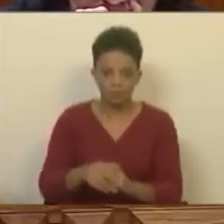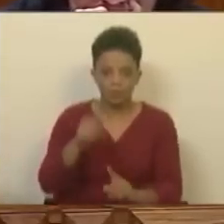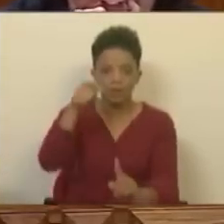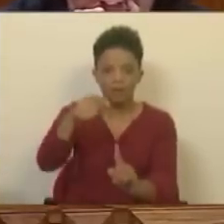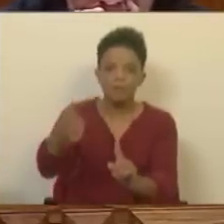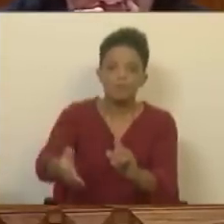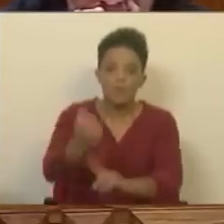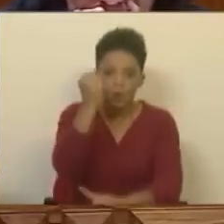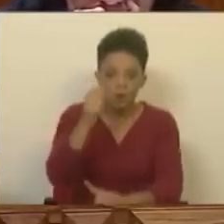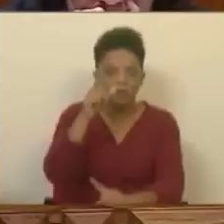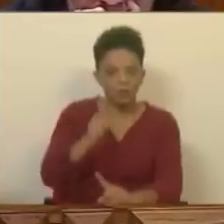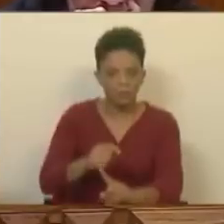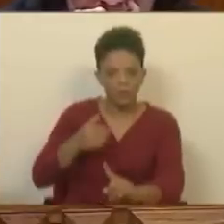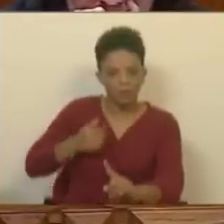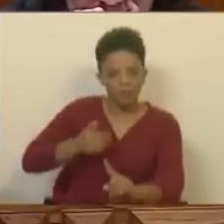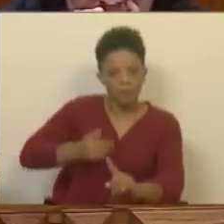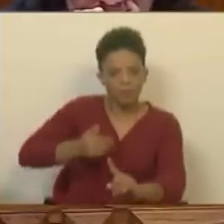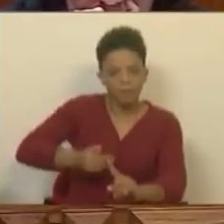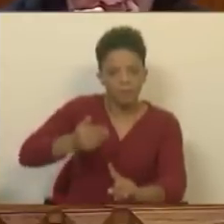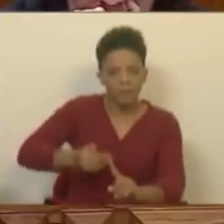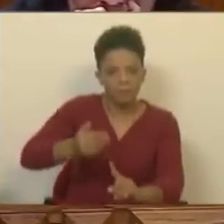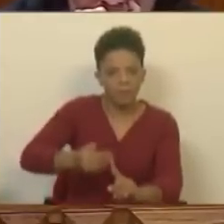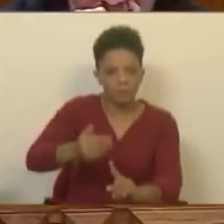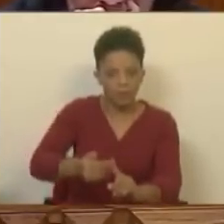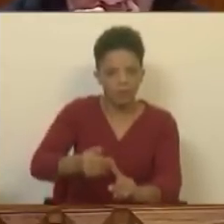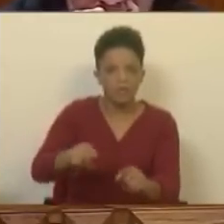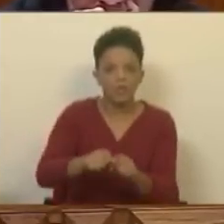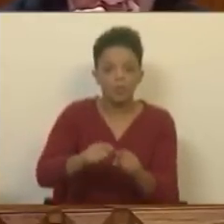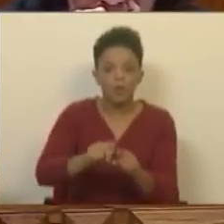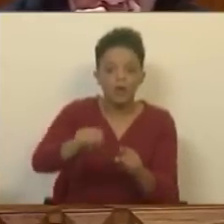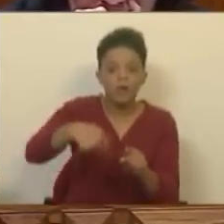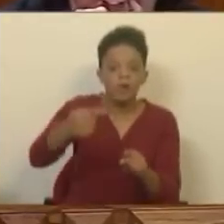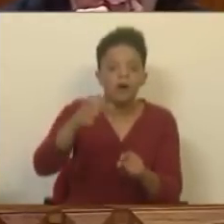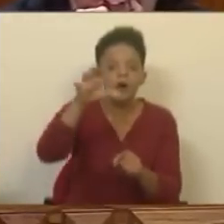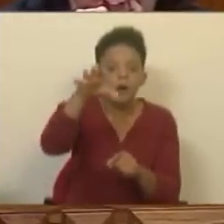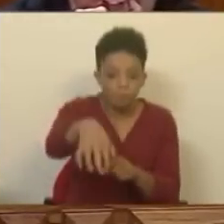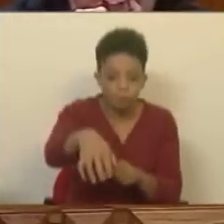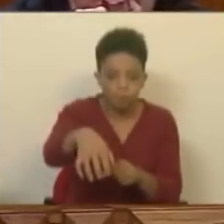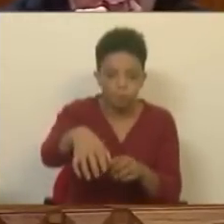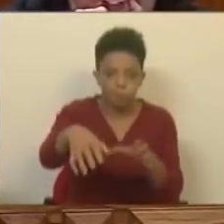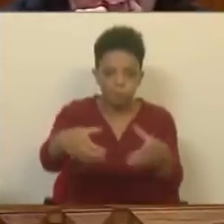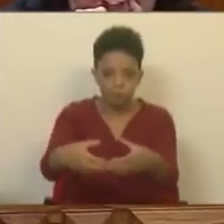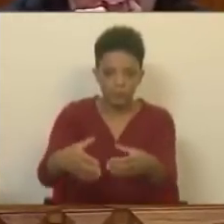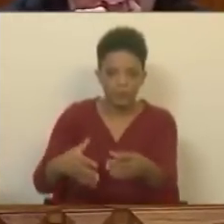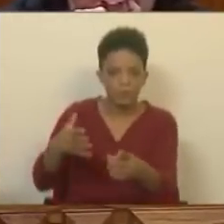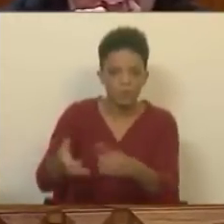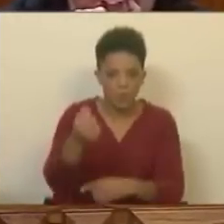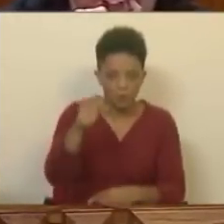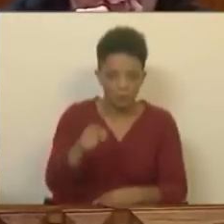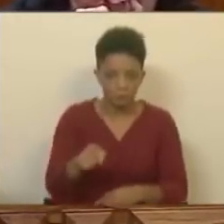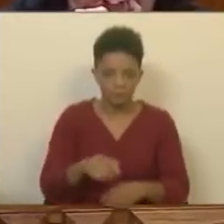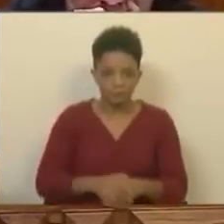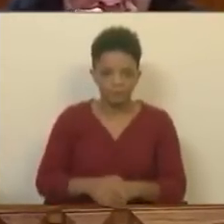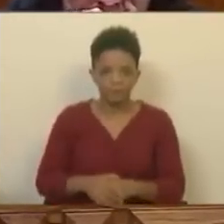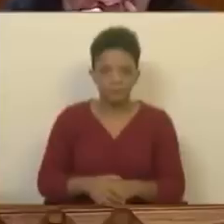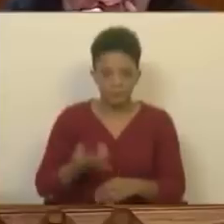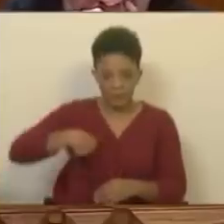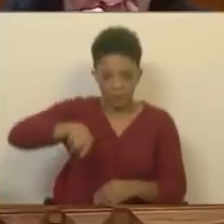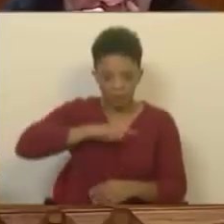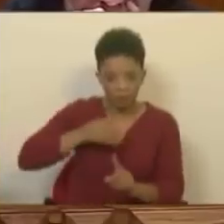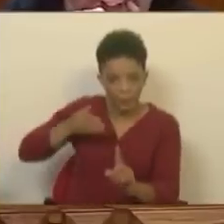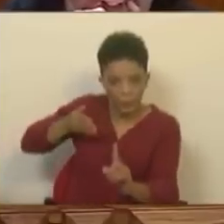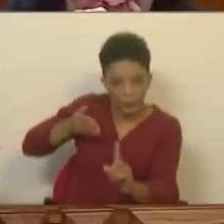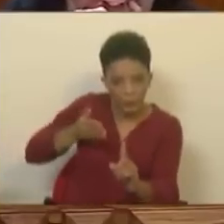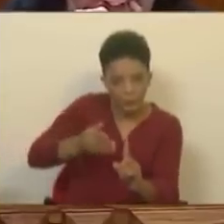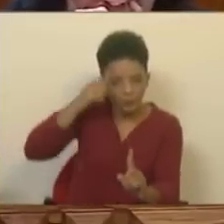só a meta mas se aproximar do Pelotão que está à frente de nós e é mesmo imensa direção que nós temos